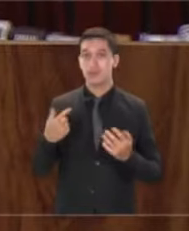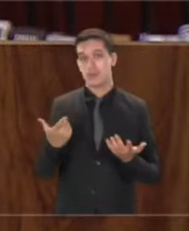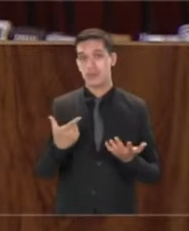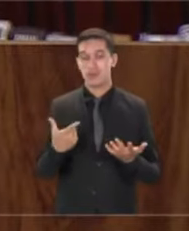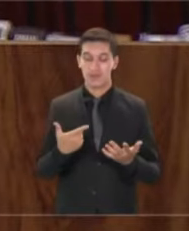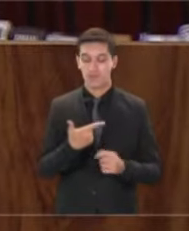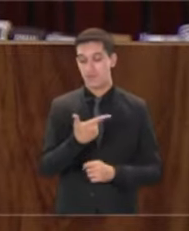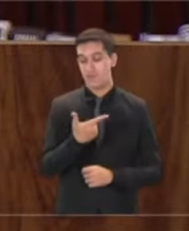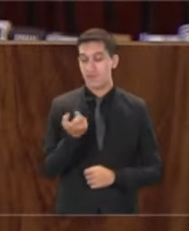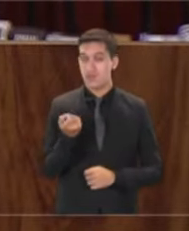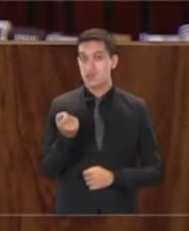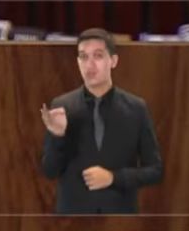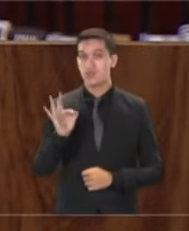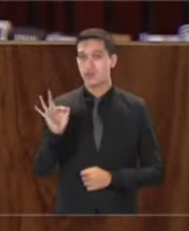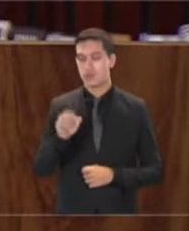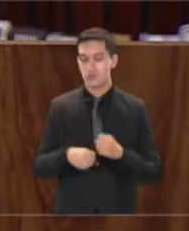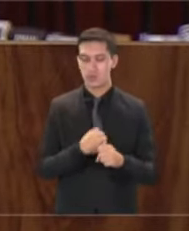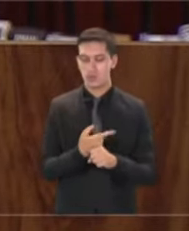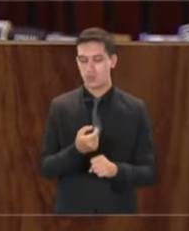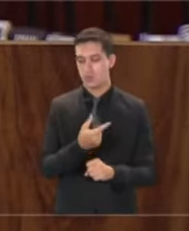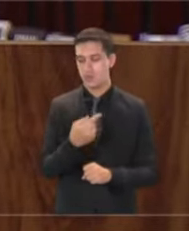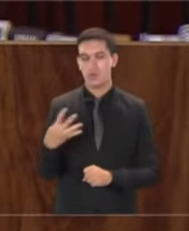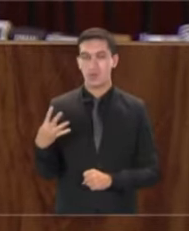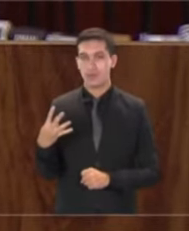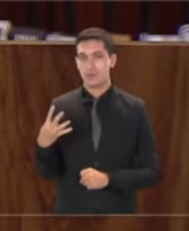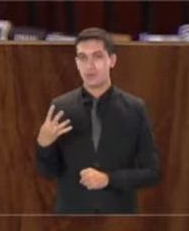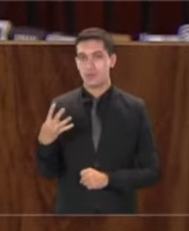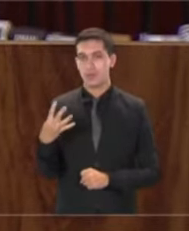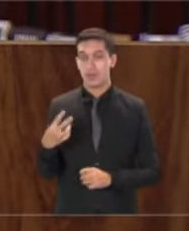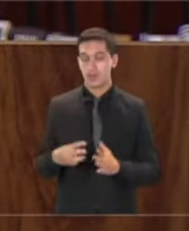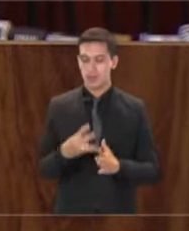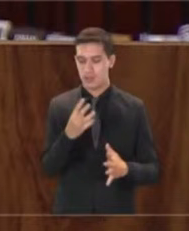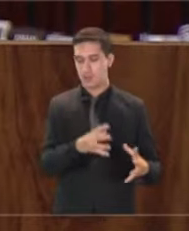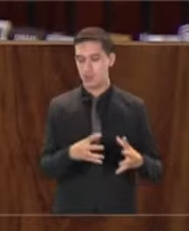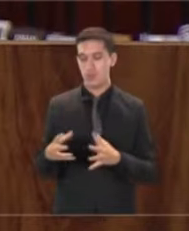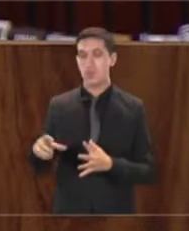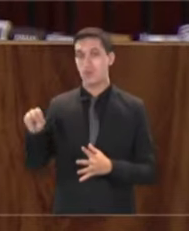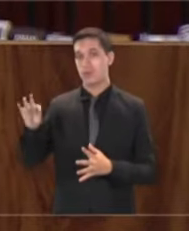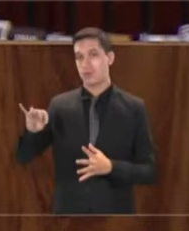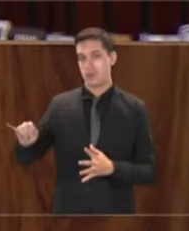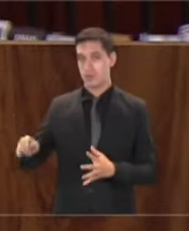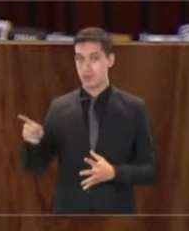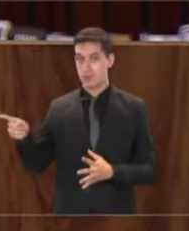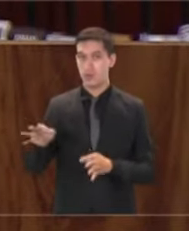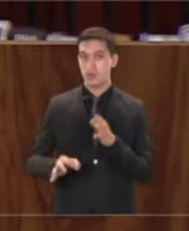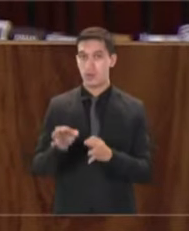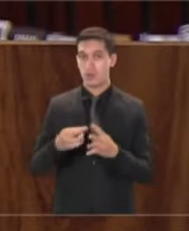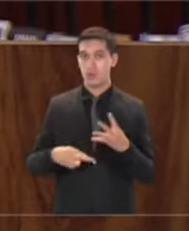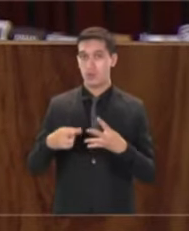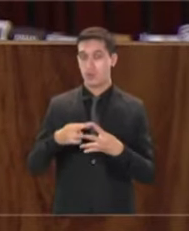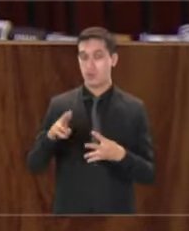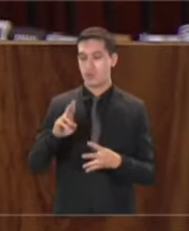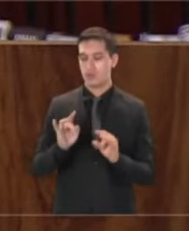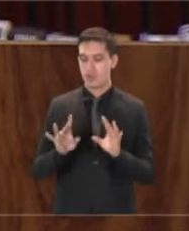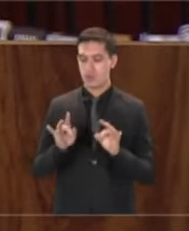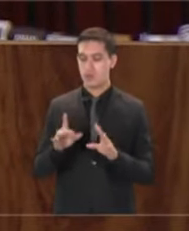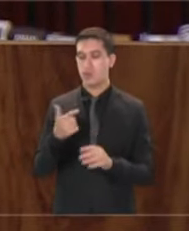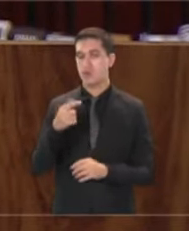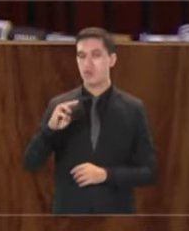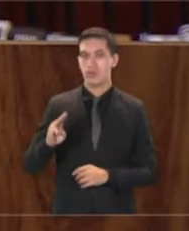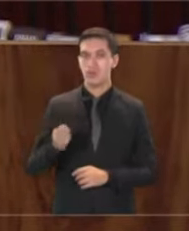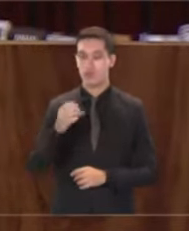precisamente em 20 de fevereiro de 2024, a terceira turma do Superior Tribunal de Justiça, no julgamento de recurso especial